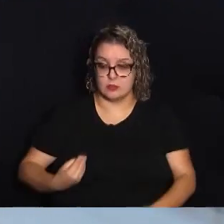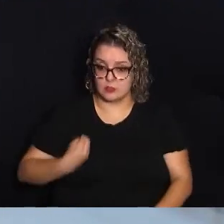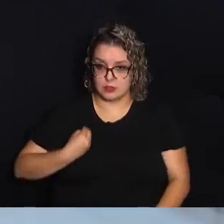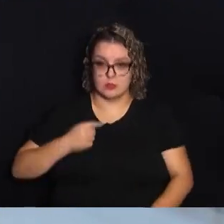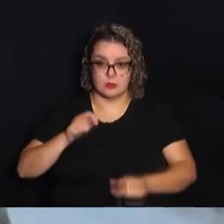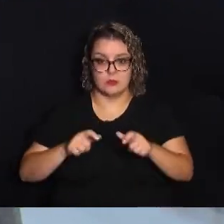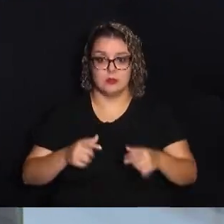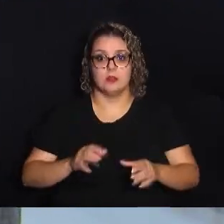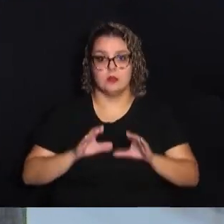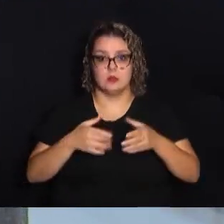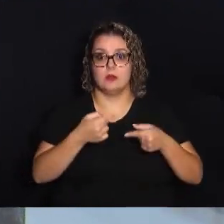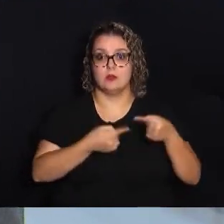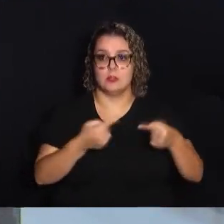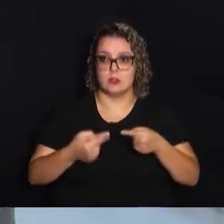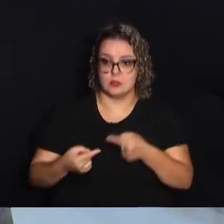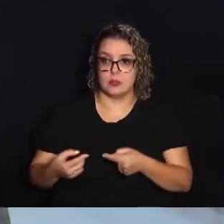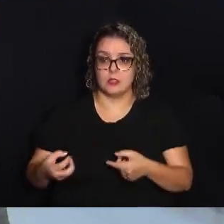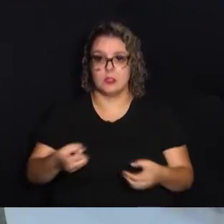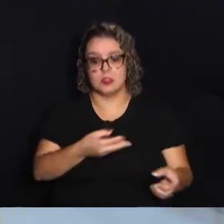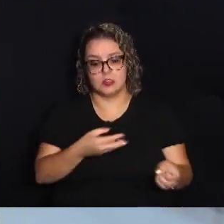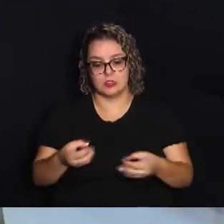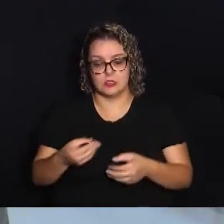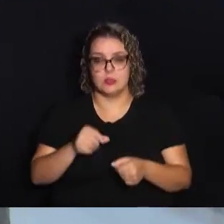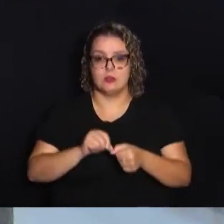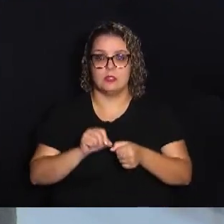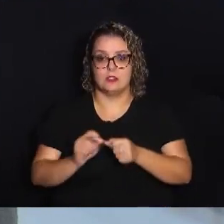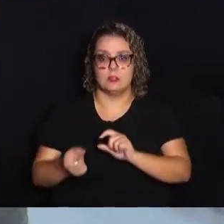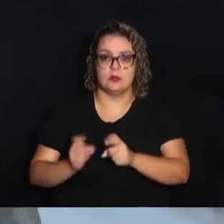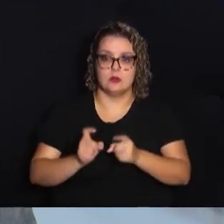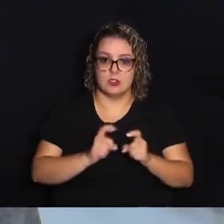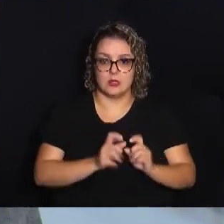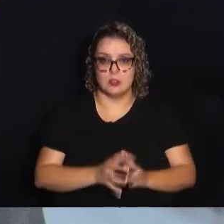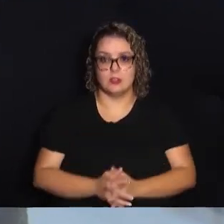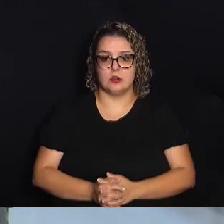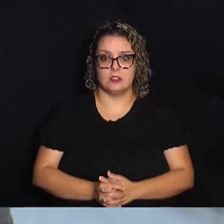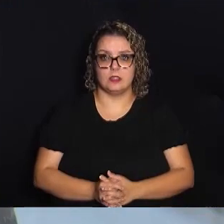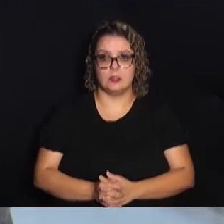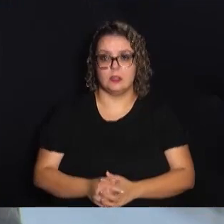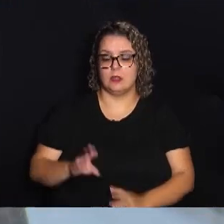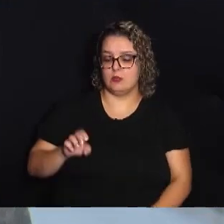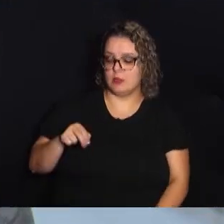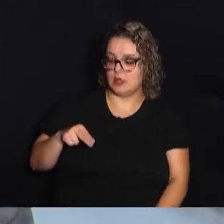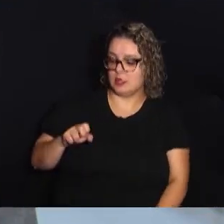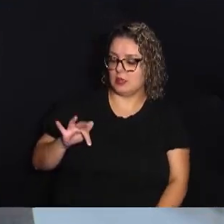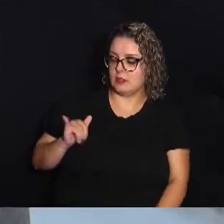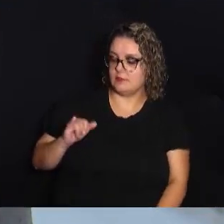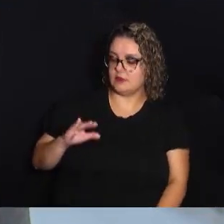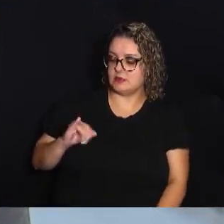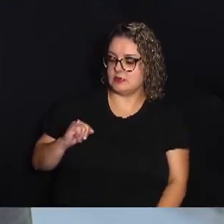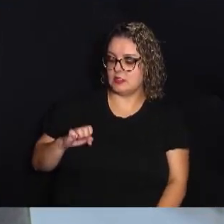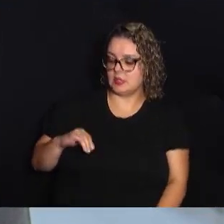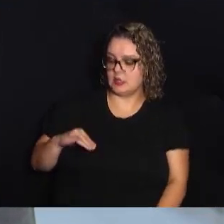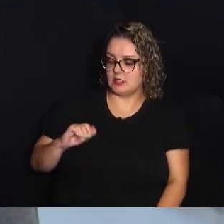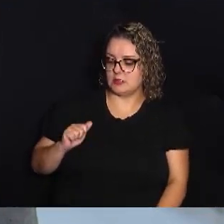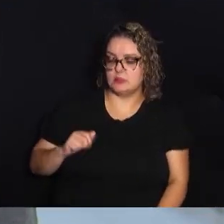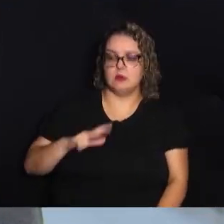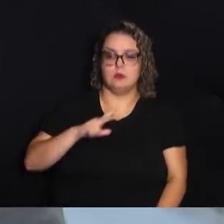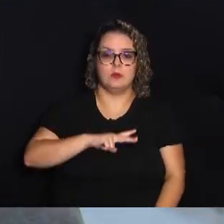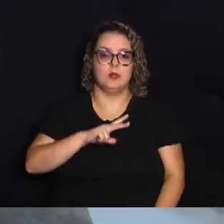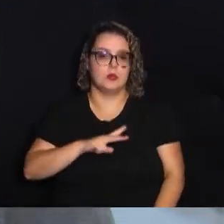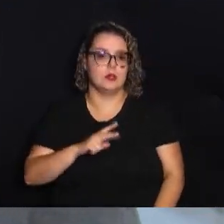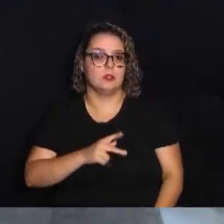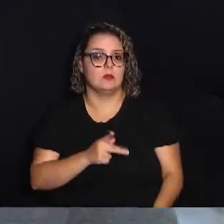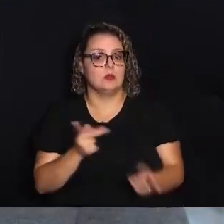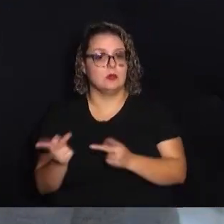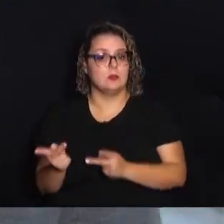pessoa então a comissão debateu isso recentemente fizemos reuniões na Beneficência Portuguesa você entendeu que é um dos planos que